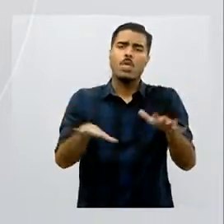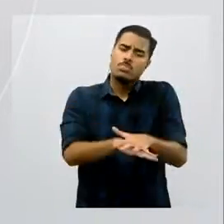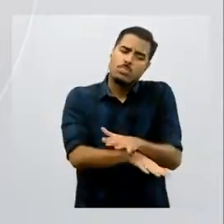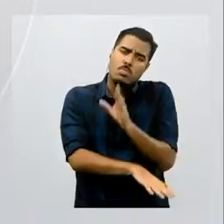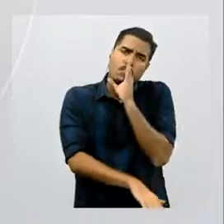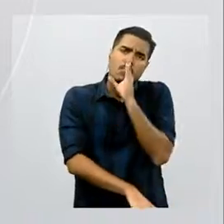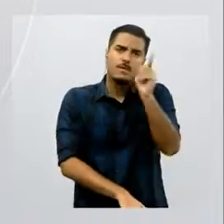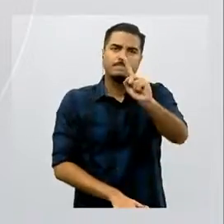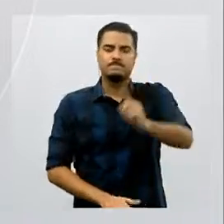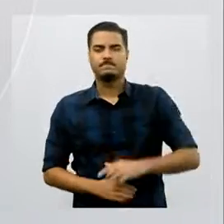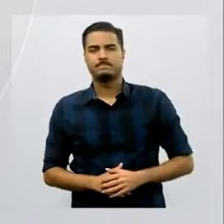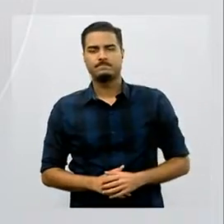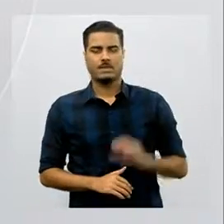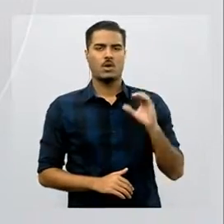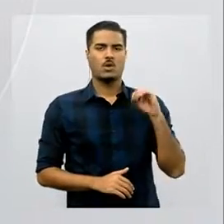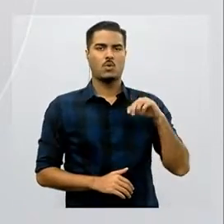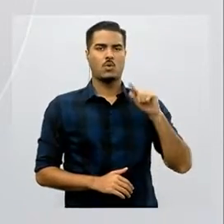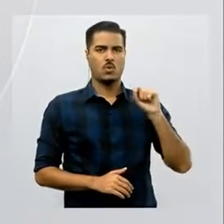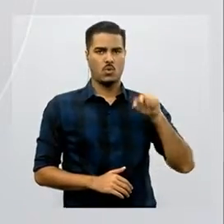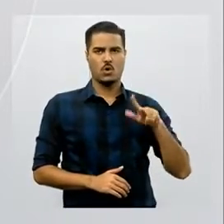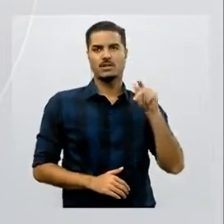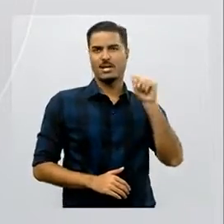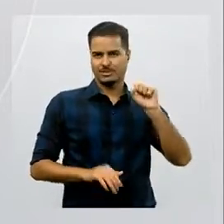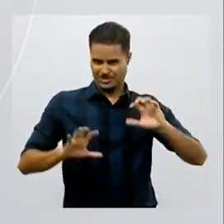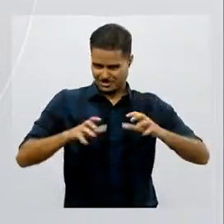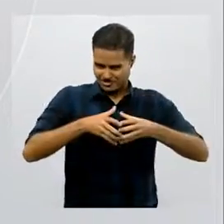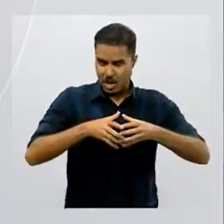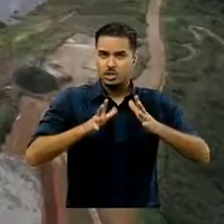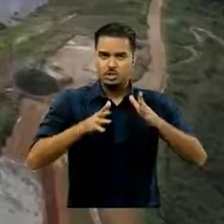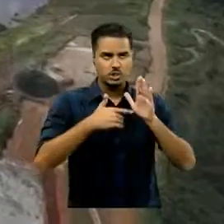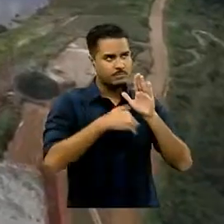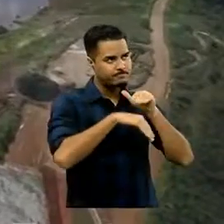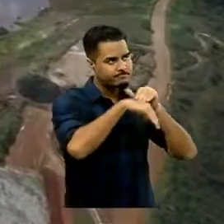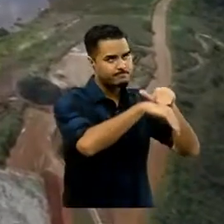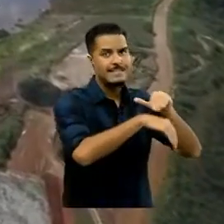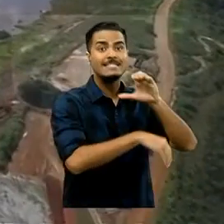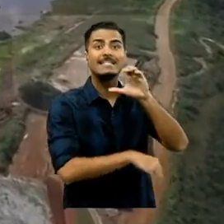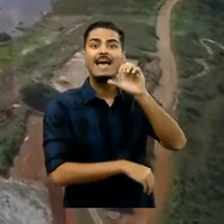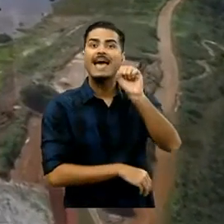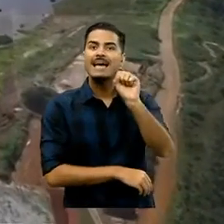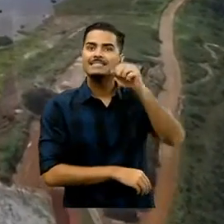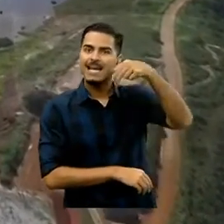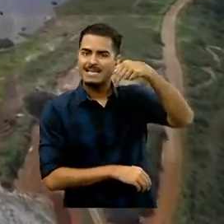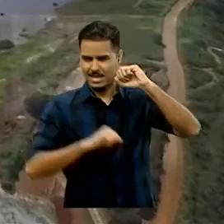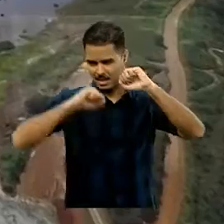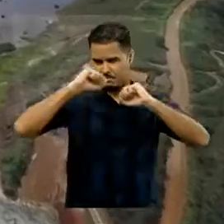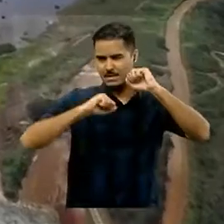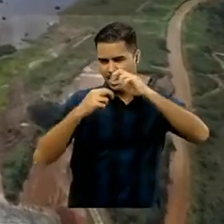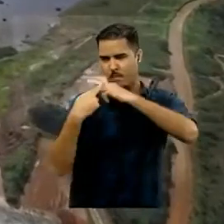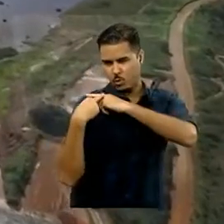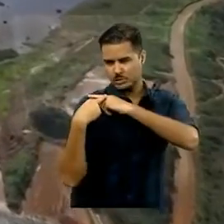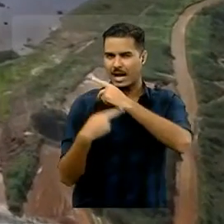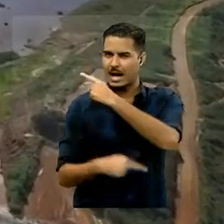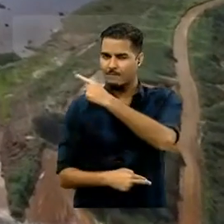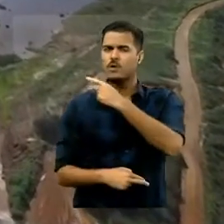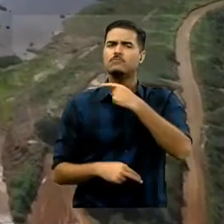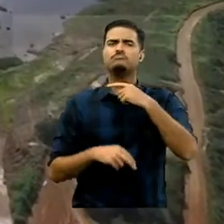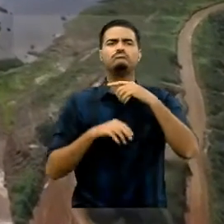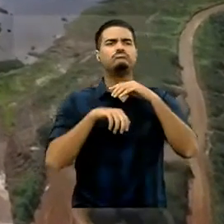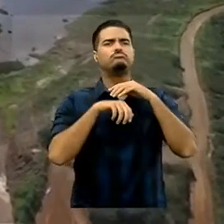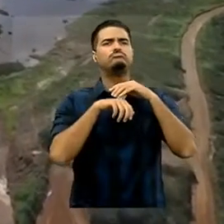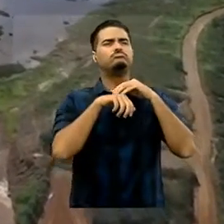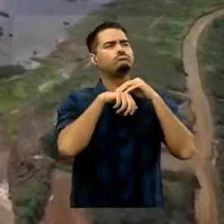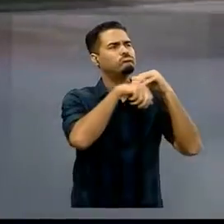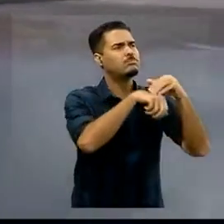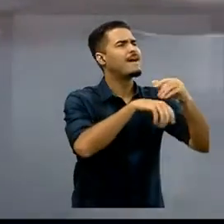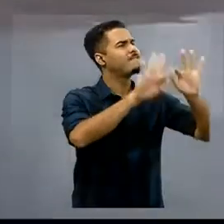A comunidade de Congonhas oficializou, junto à CSN, empresa responsável pela barragem, um pedido do fim da Casa